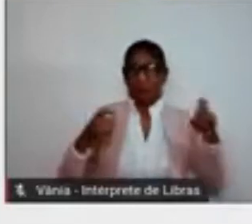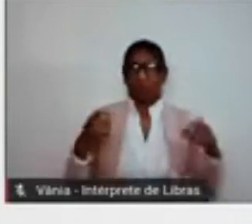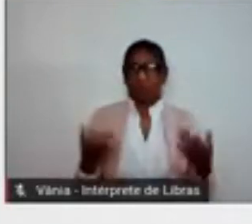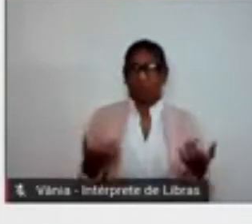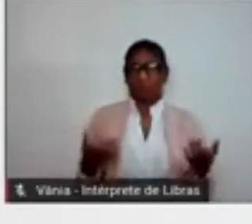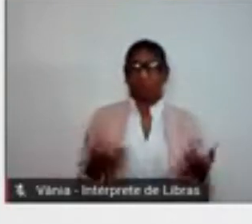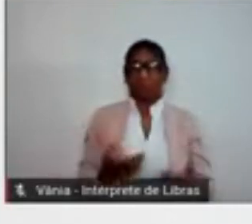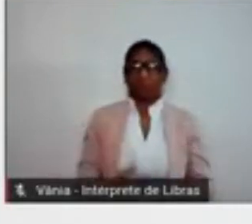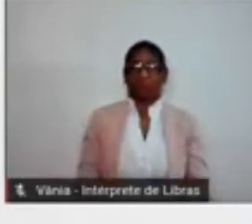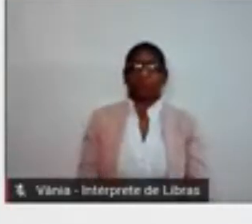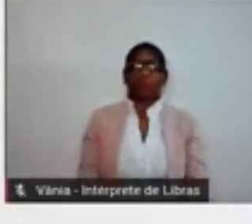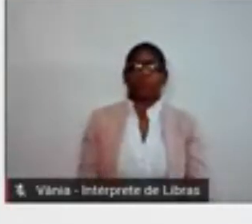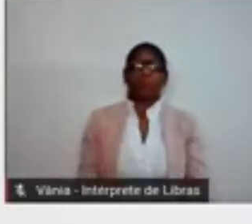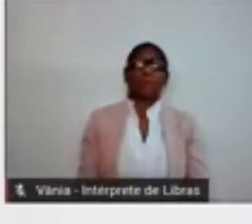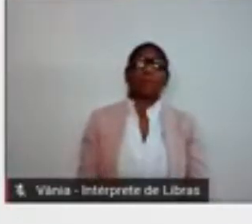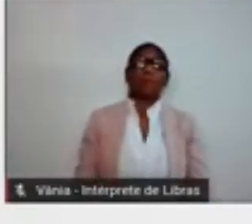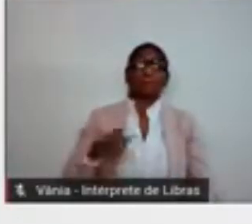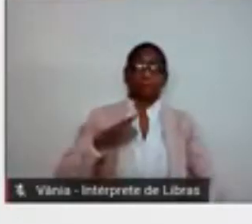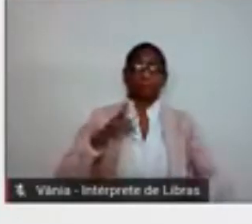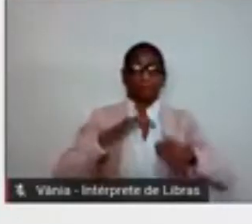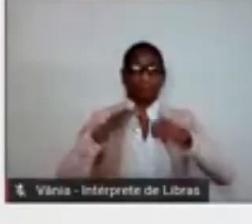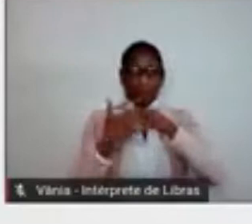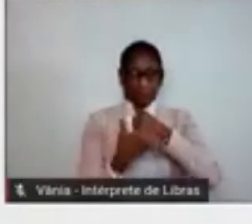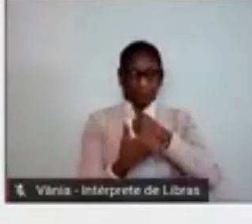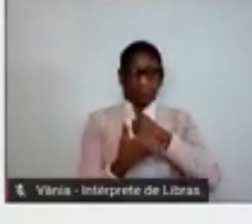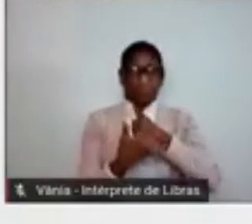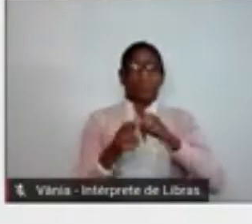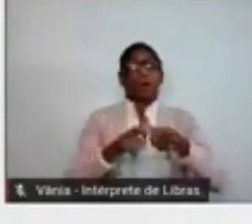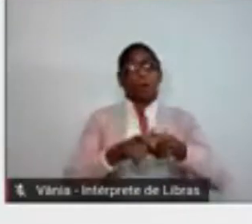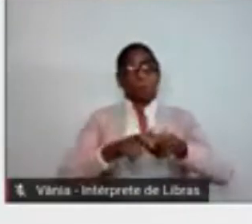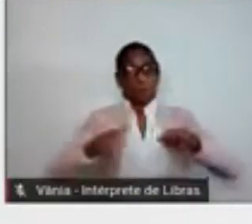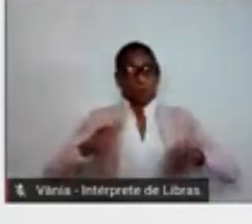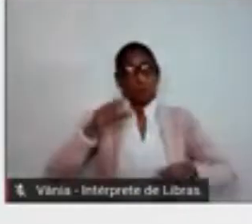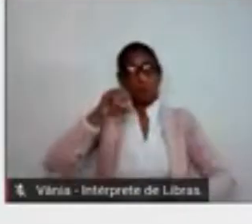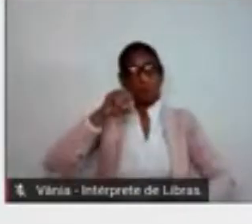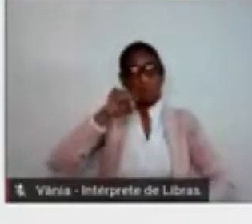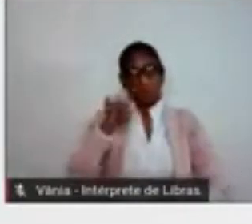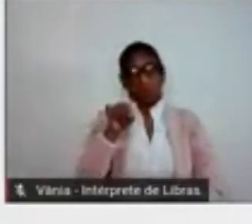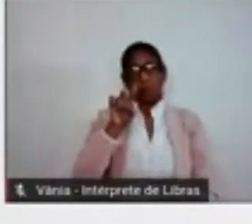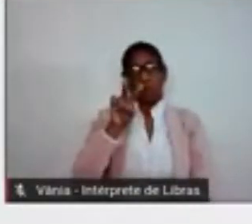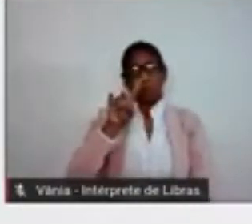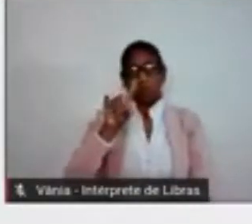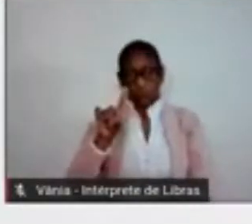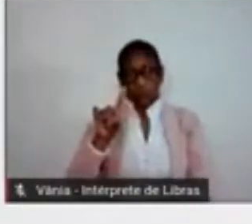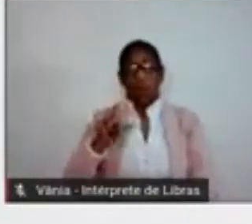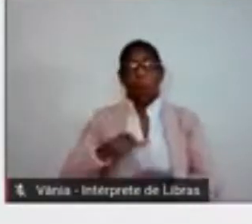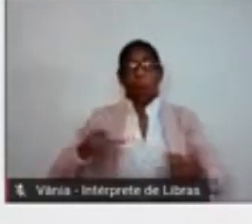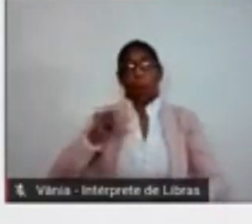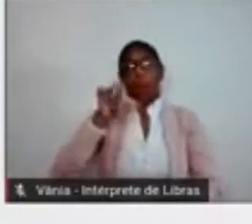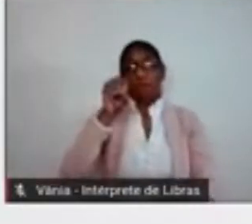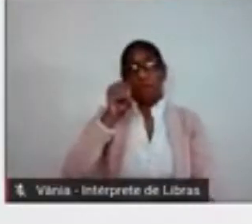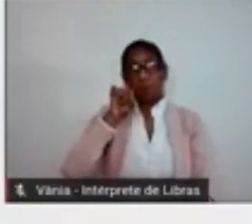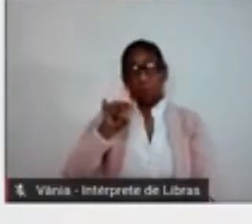E casos ativos sobre os casos recuperados cresceram, né, de 0,21 para 0,26, ainda que esteja num